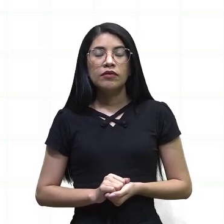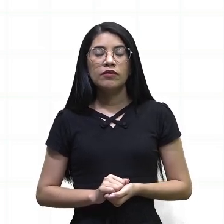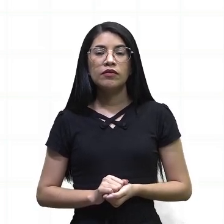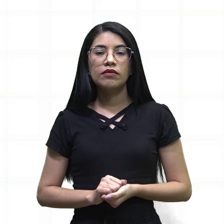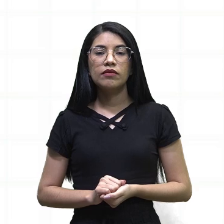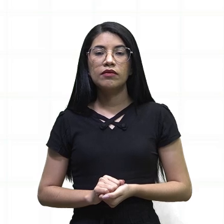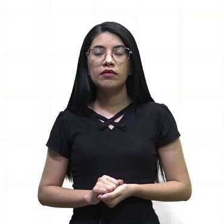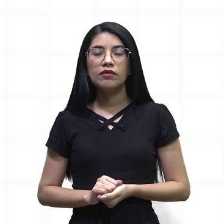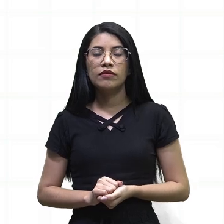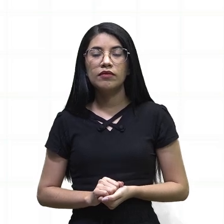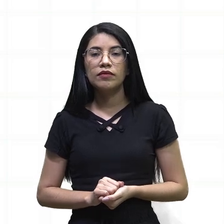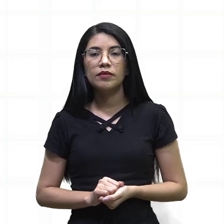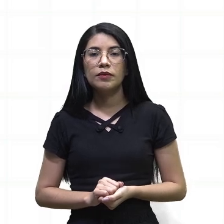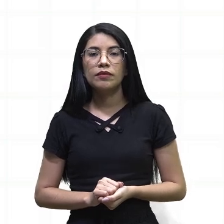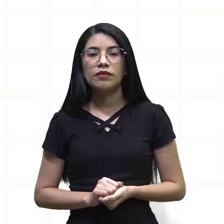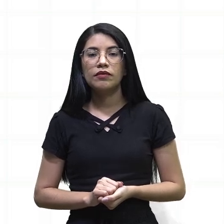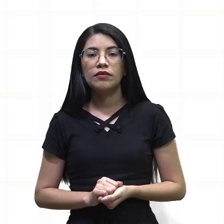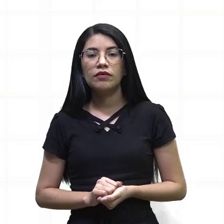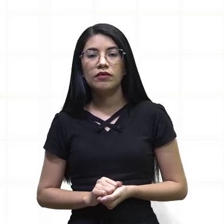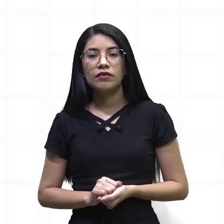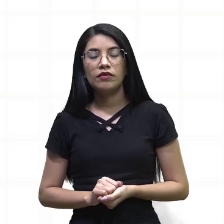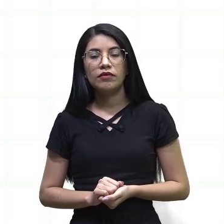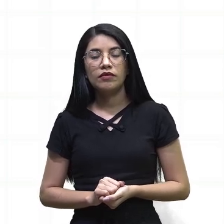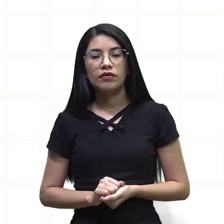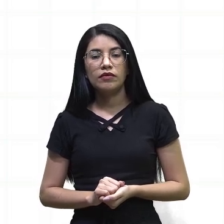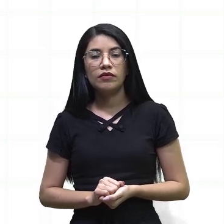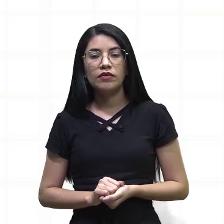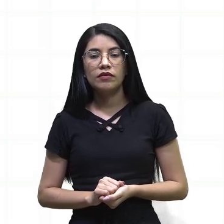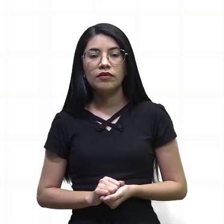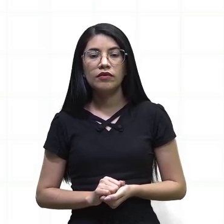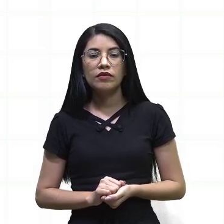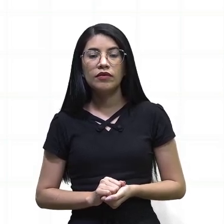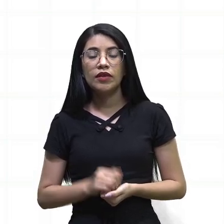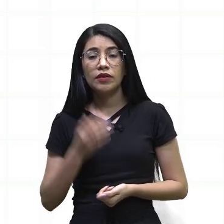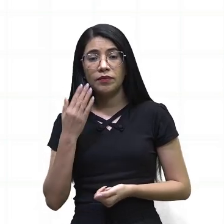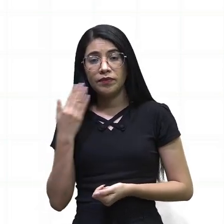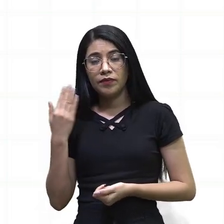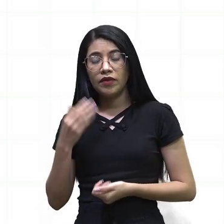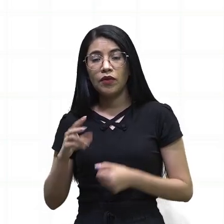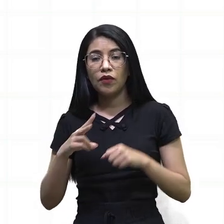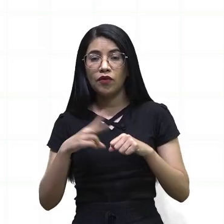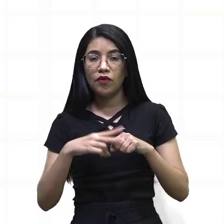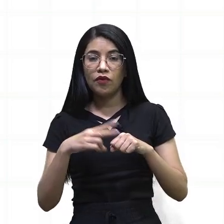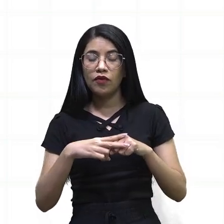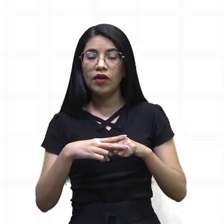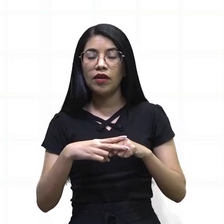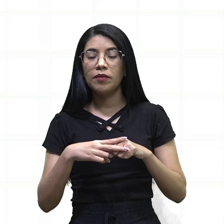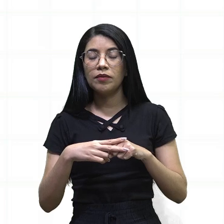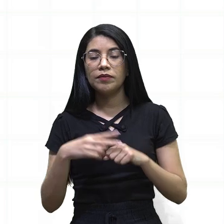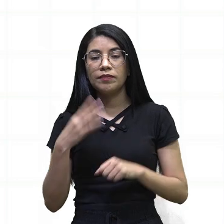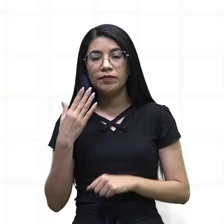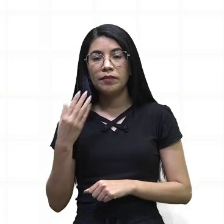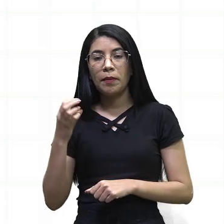conseguirem. Ó, eu já coloquei aqui o meu verbo, certo?